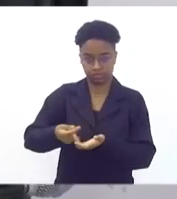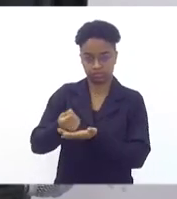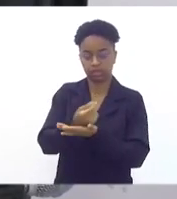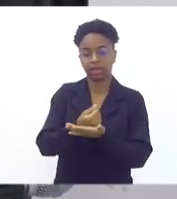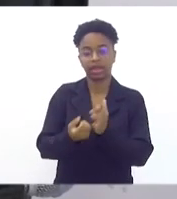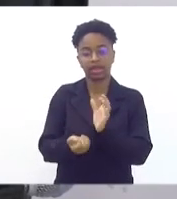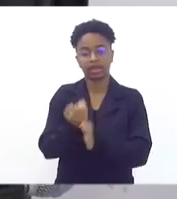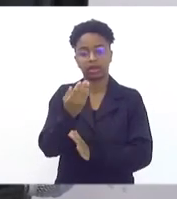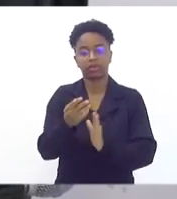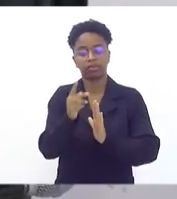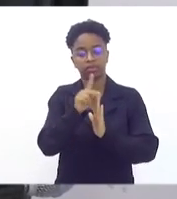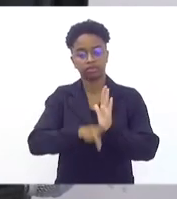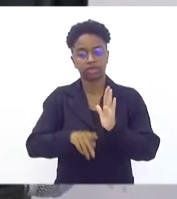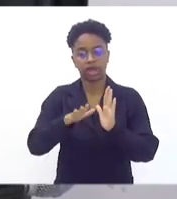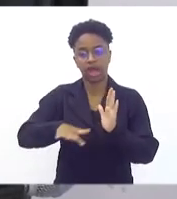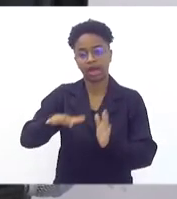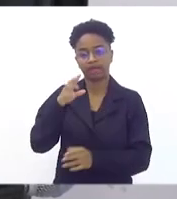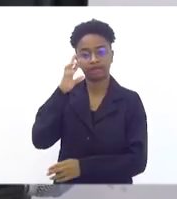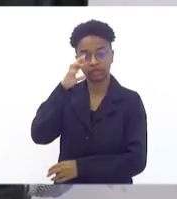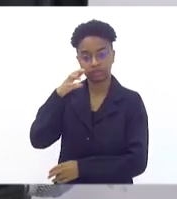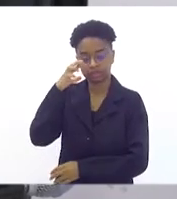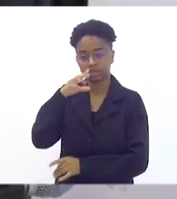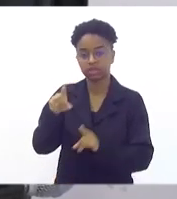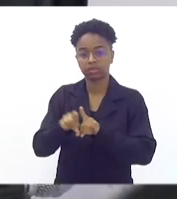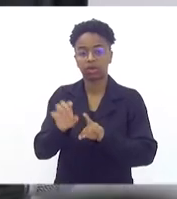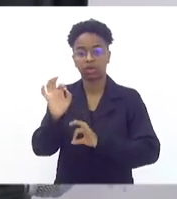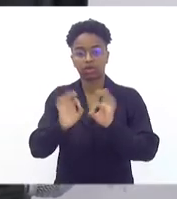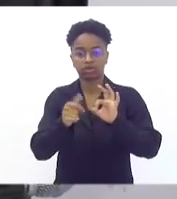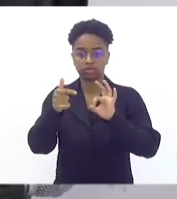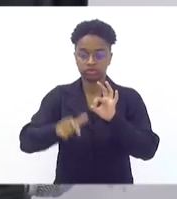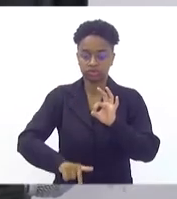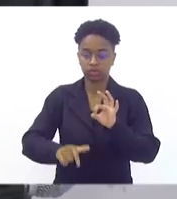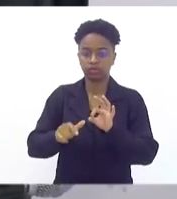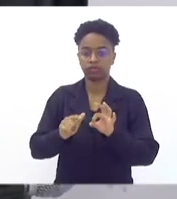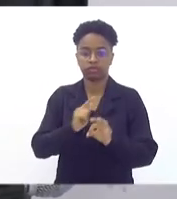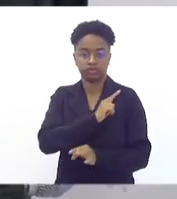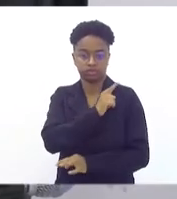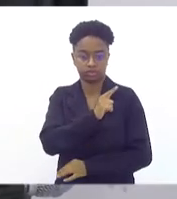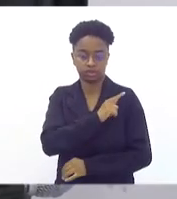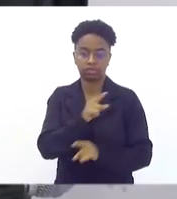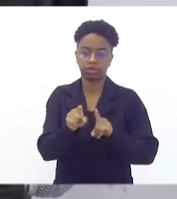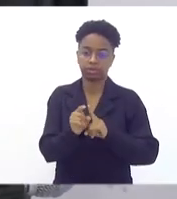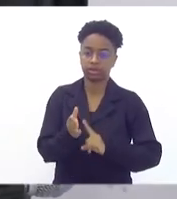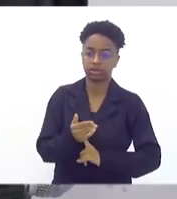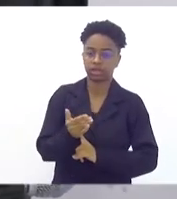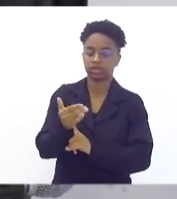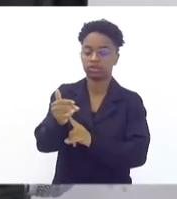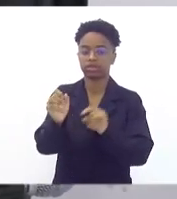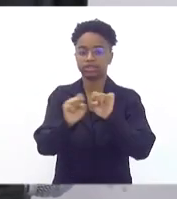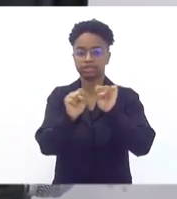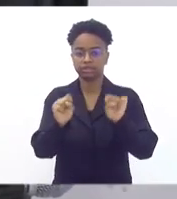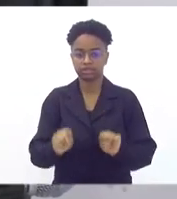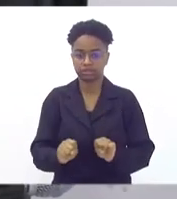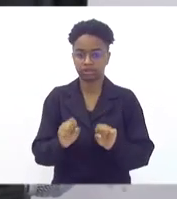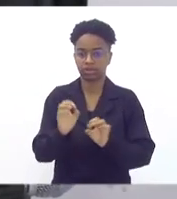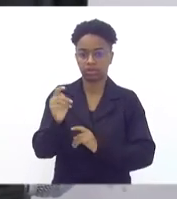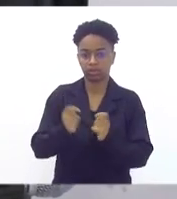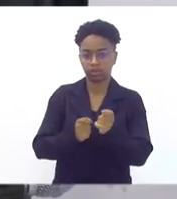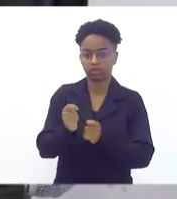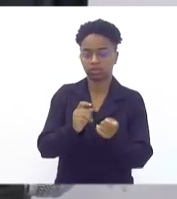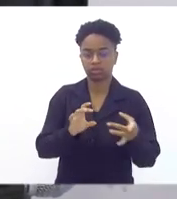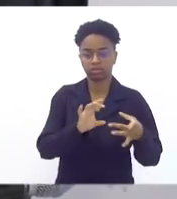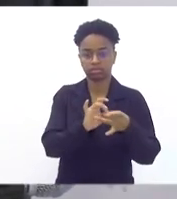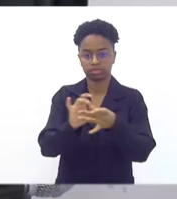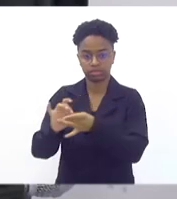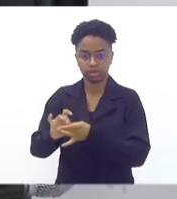fiscalização com a reestruturação da fiscalização gestão por indicadores tecnologia é sistema de gerenciamento integrado